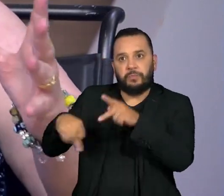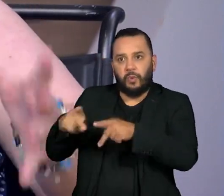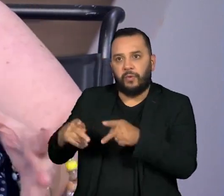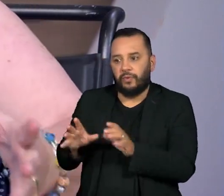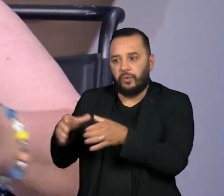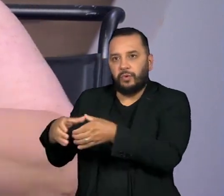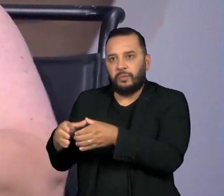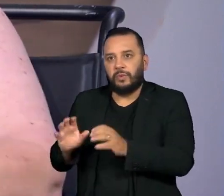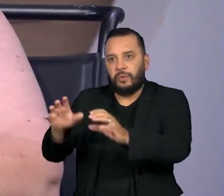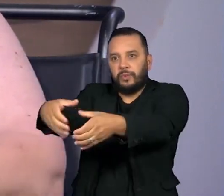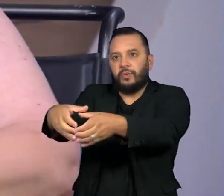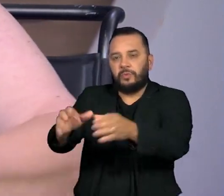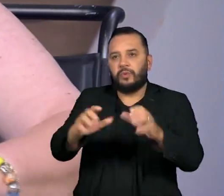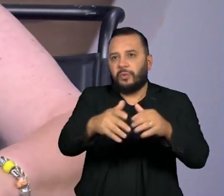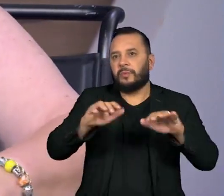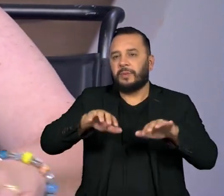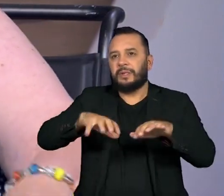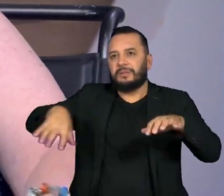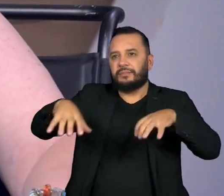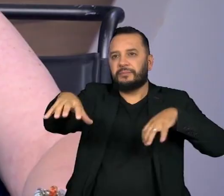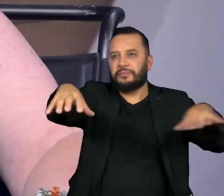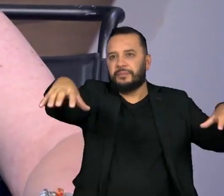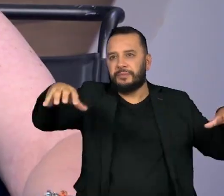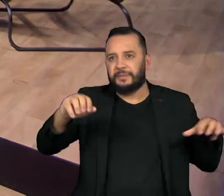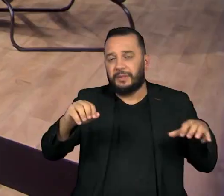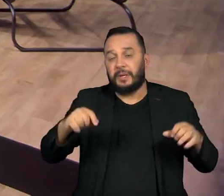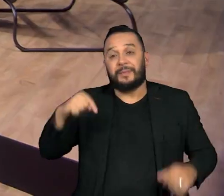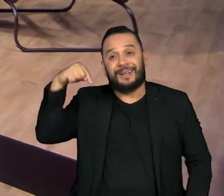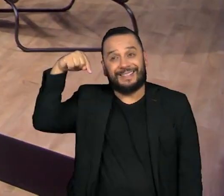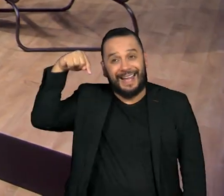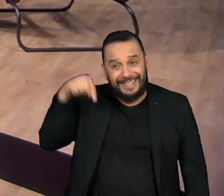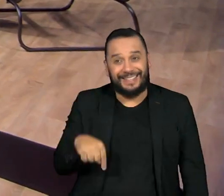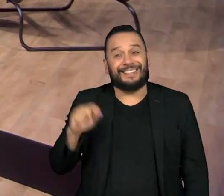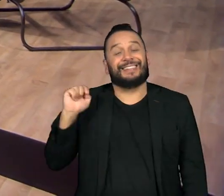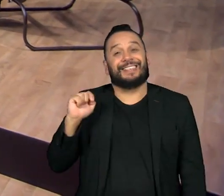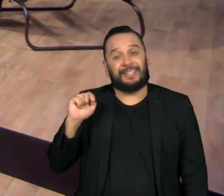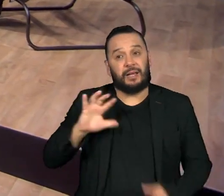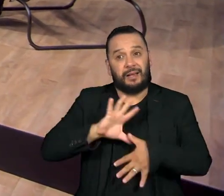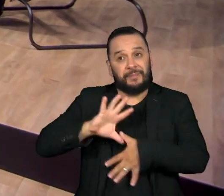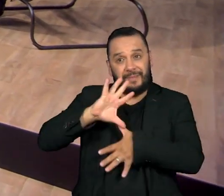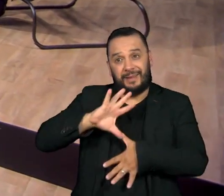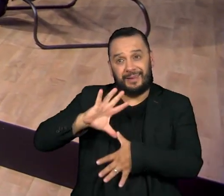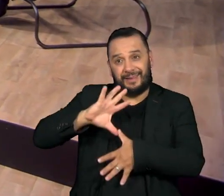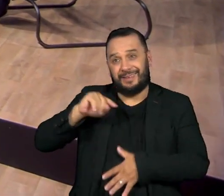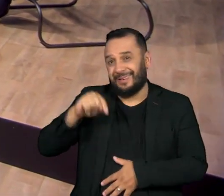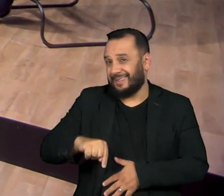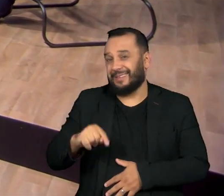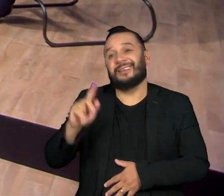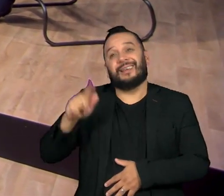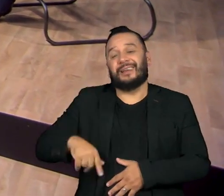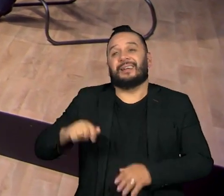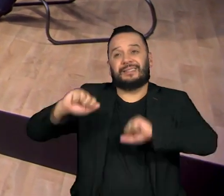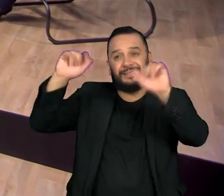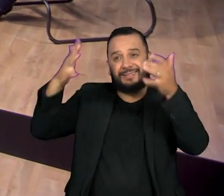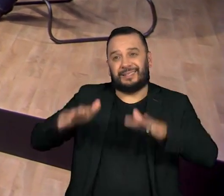Mas aqui, nas nossas Américas, nós podemos acompanhar um desastre